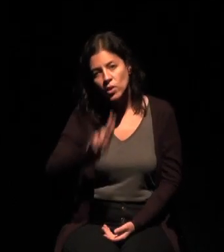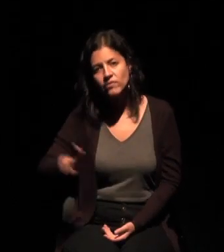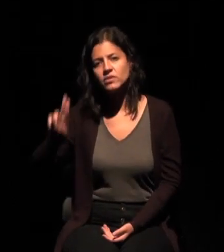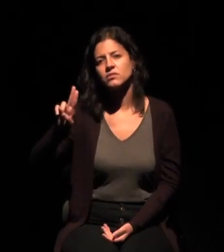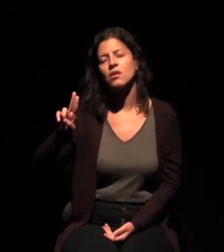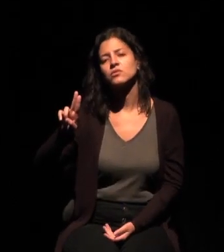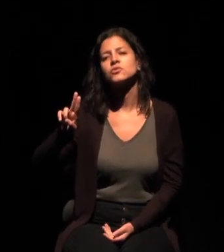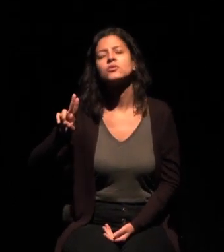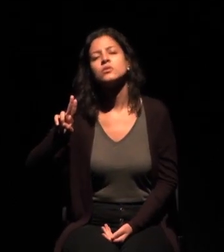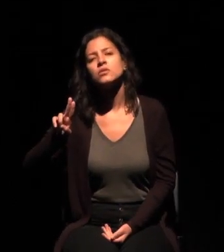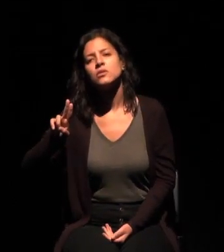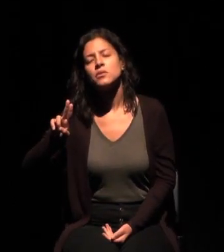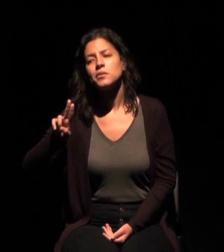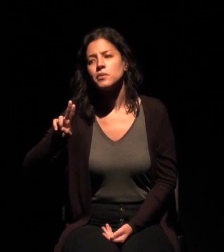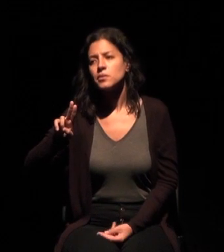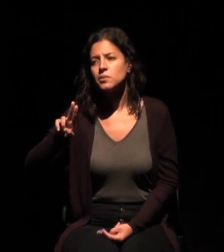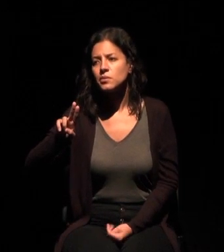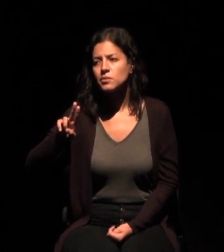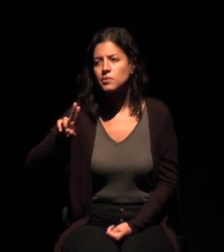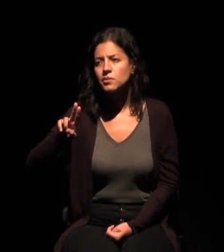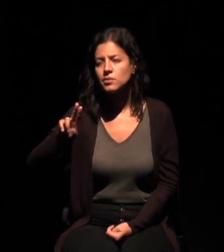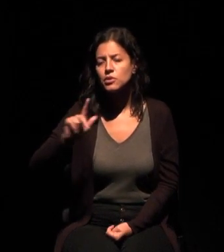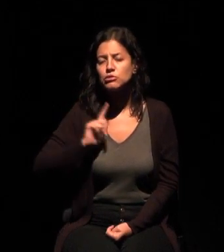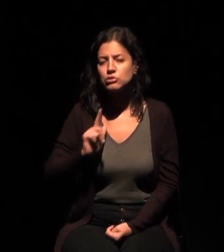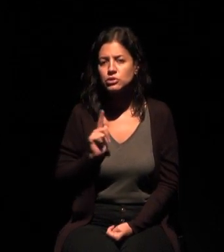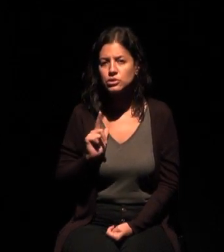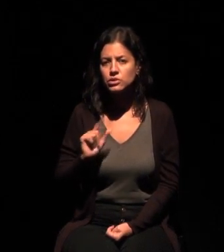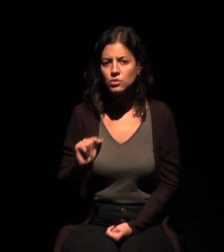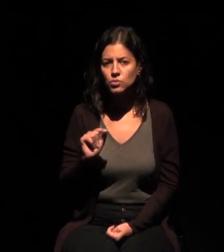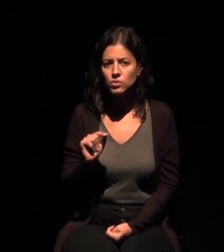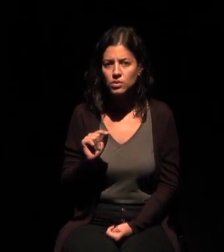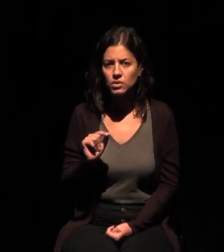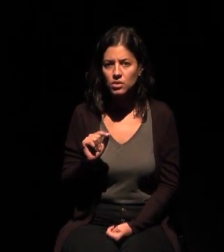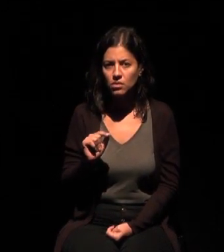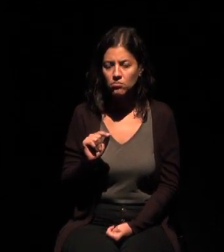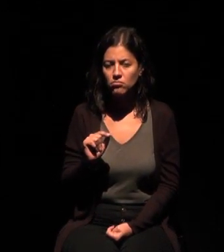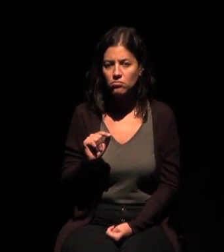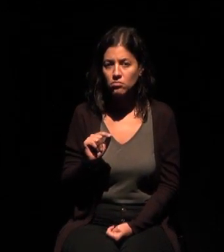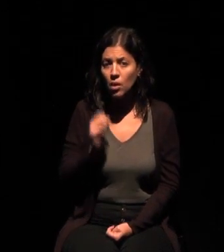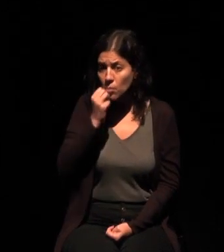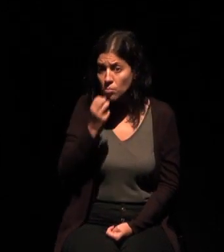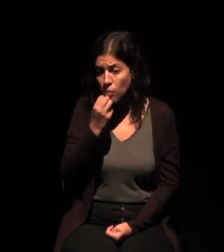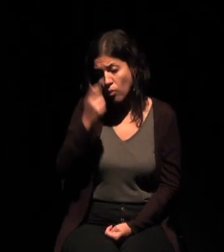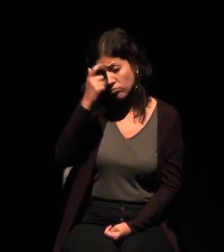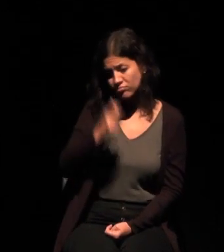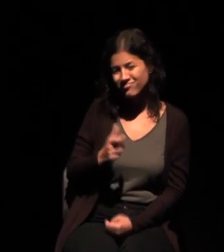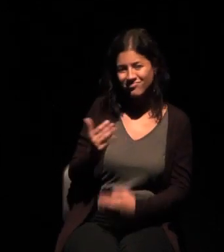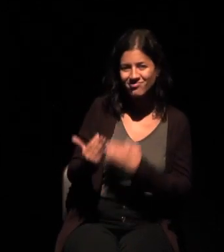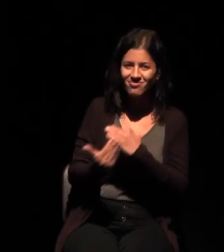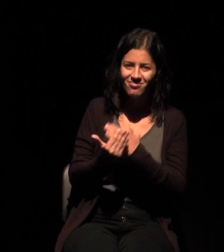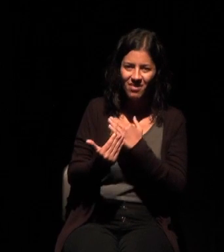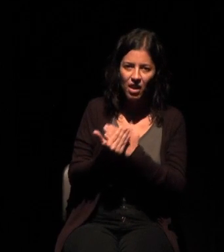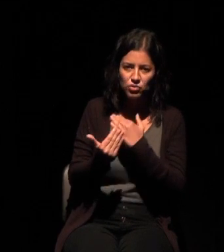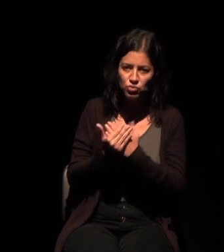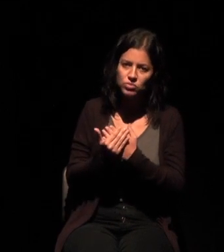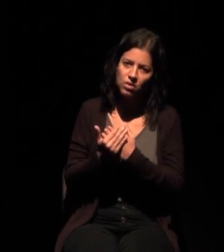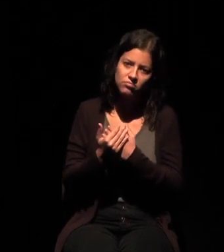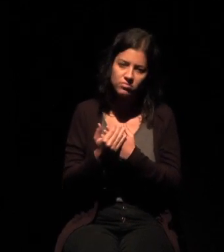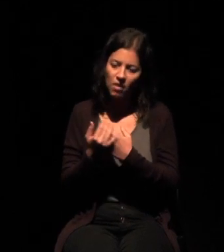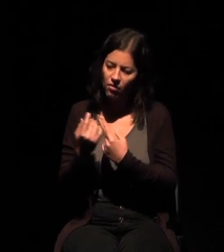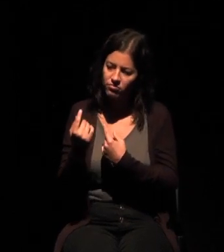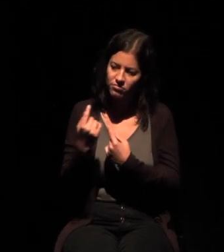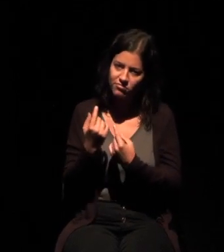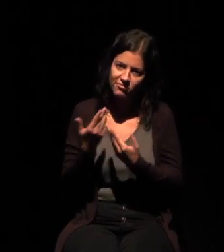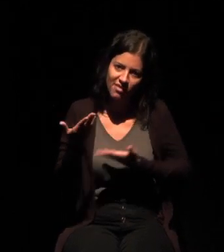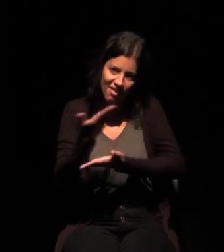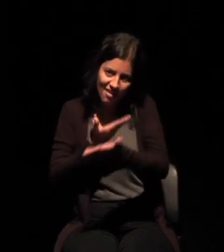houve uma também um benefício direto e pessoal é na relação ou então também não